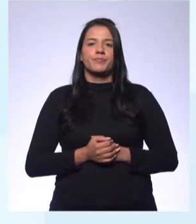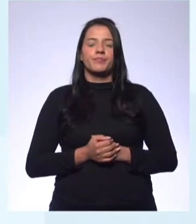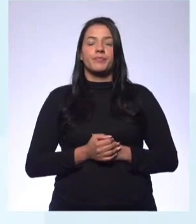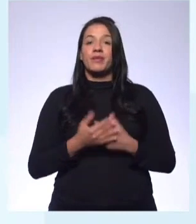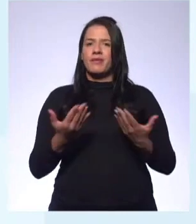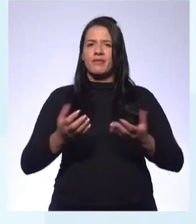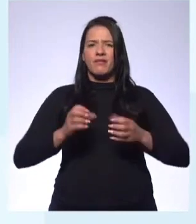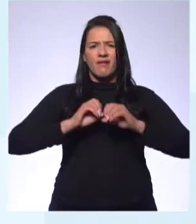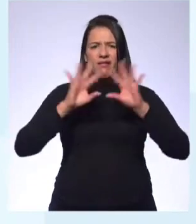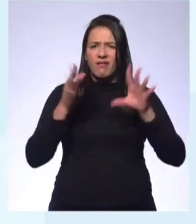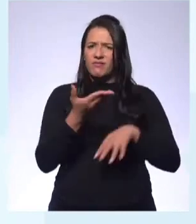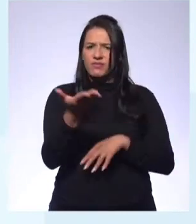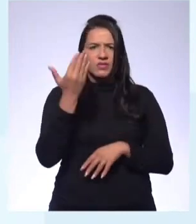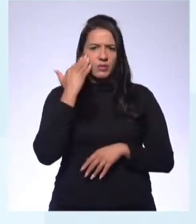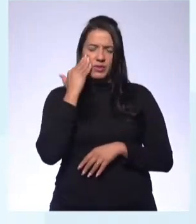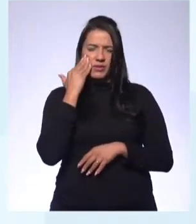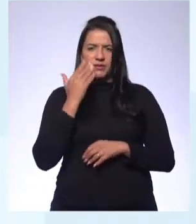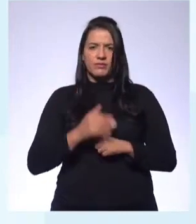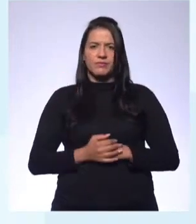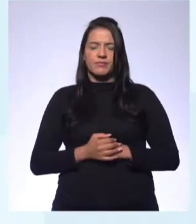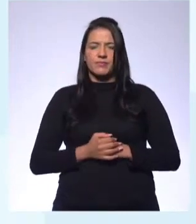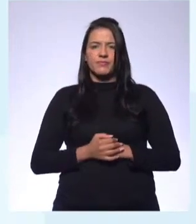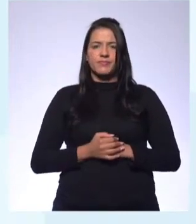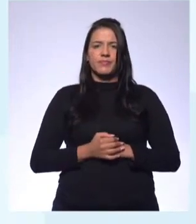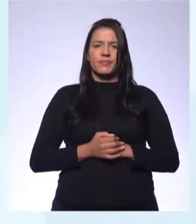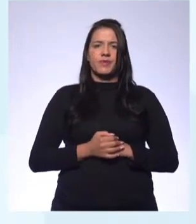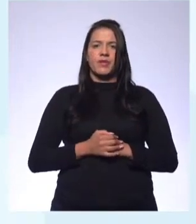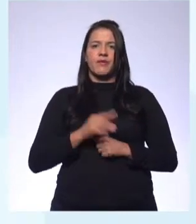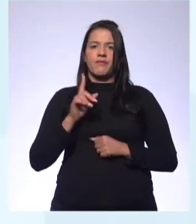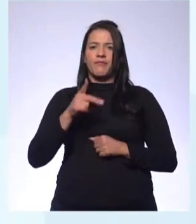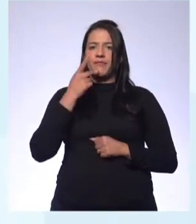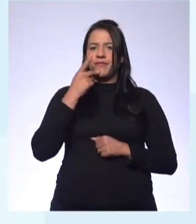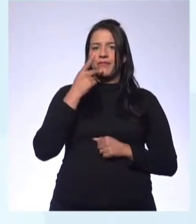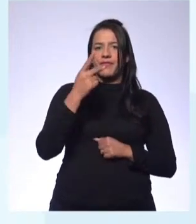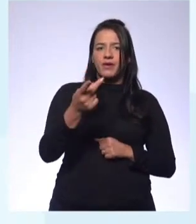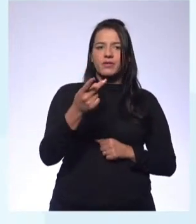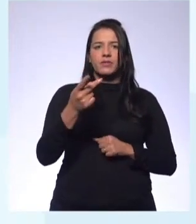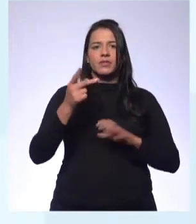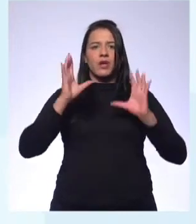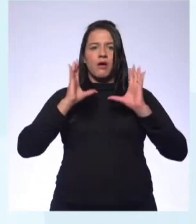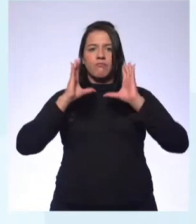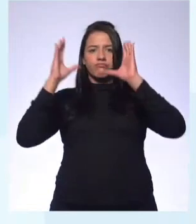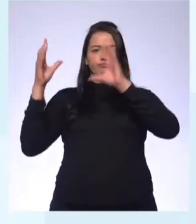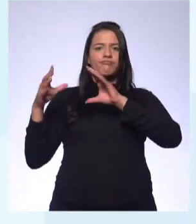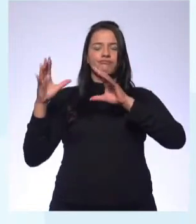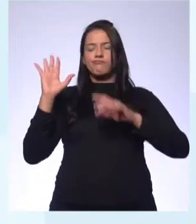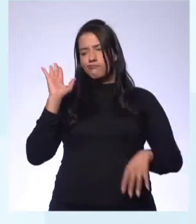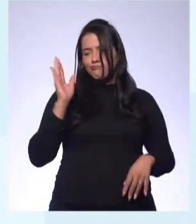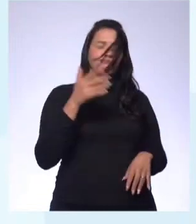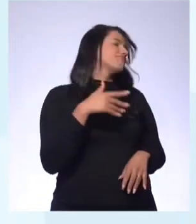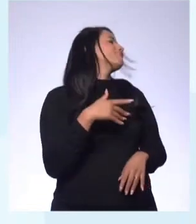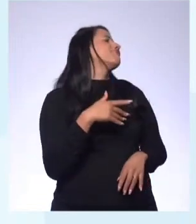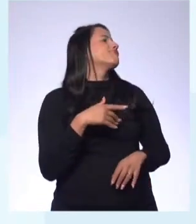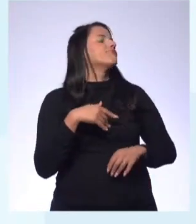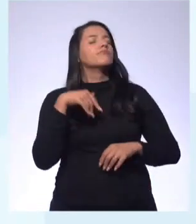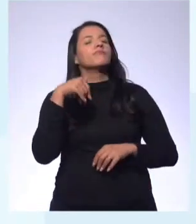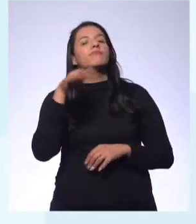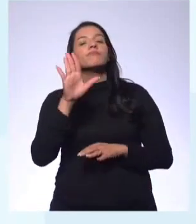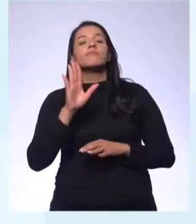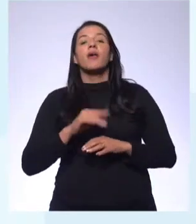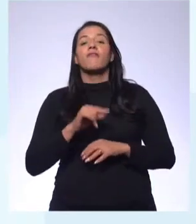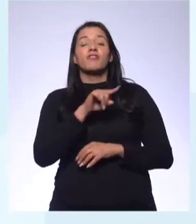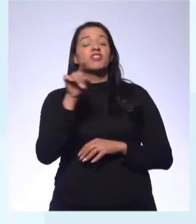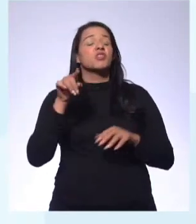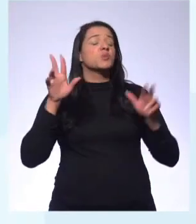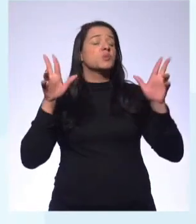Claro que não entende, disse o chapeleiro, atirando a cabeça desdenhosamente para trás. Acho que você